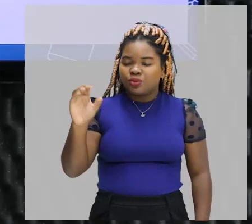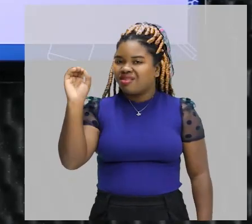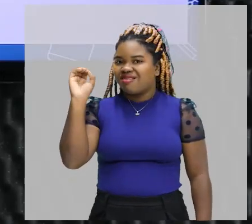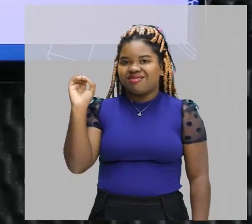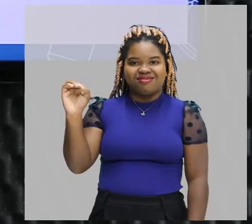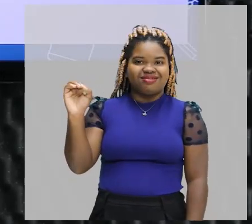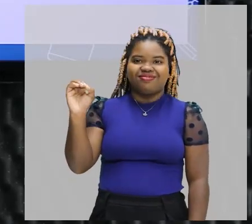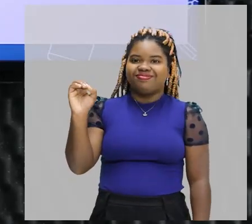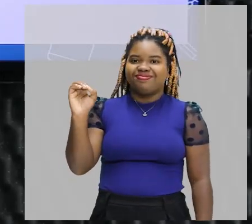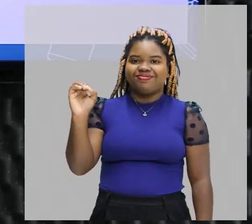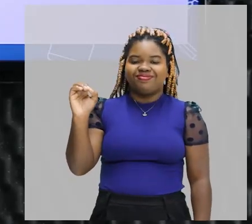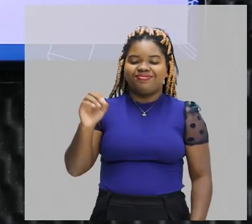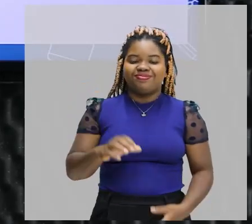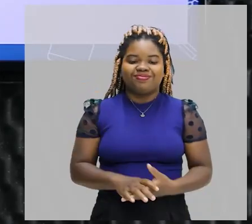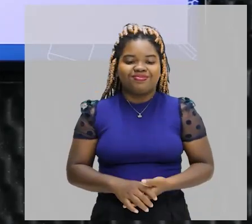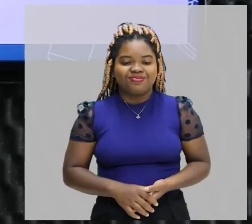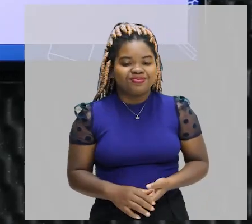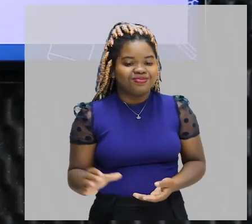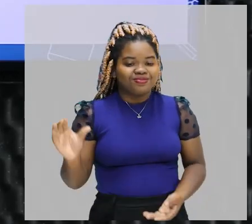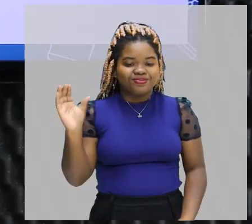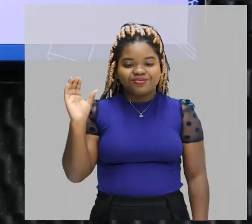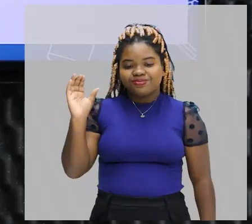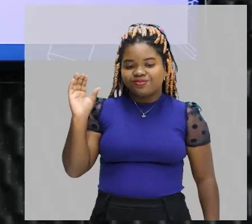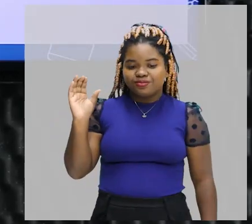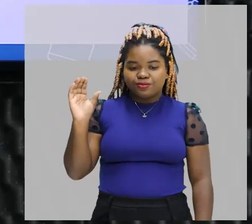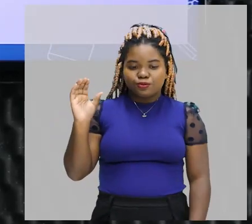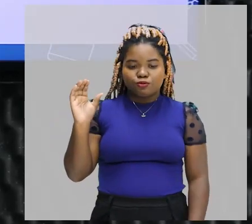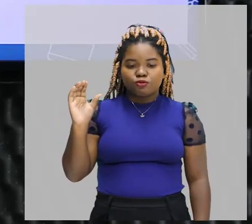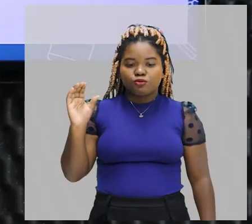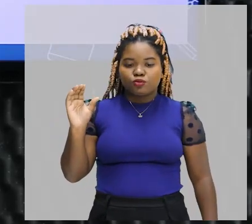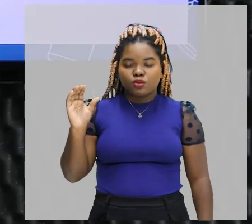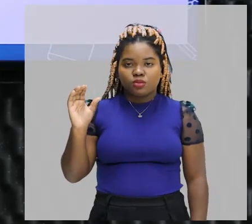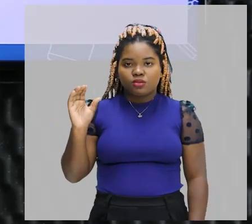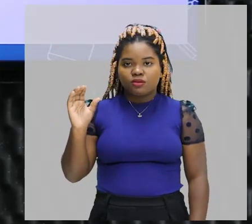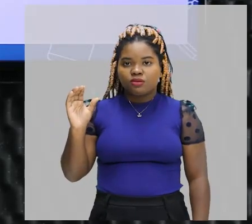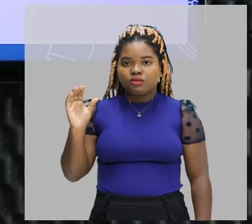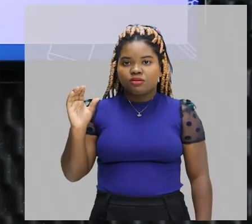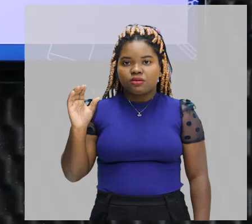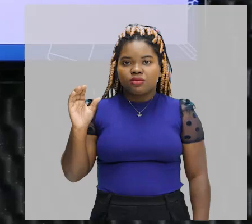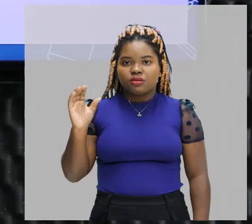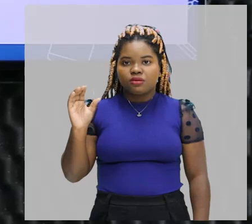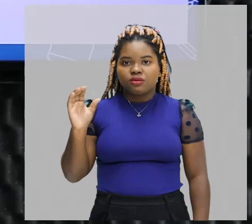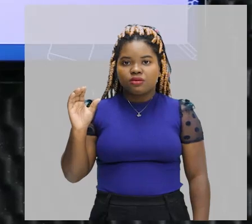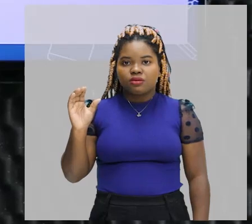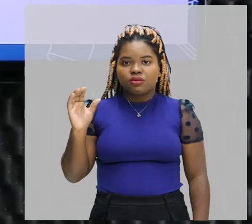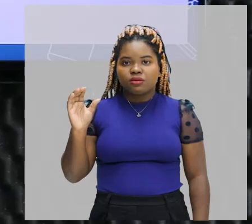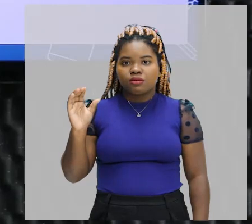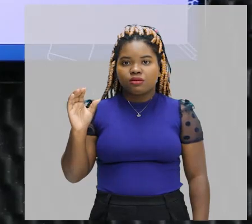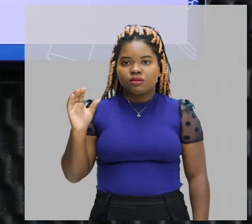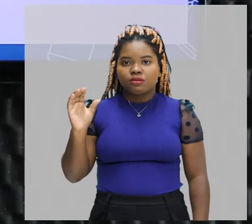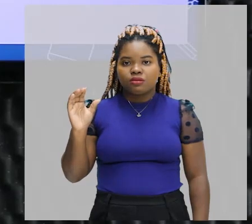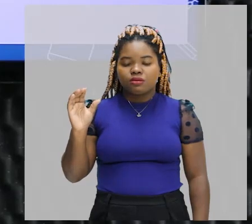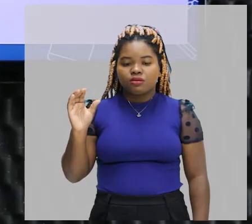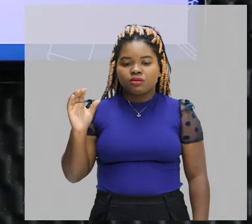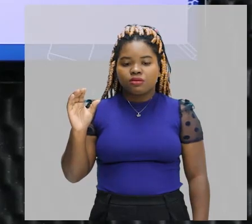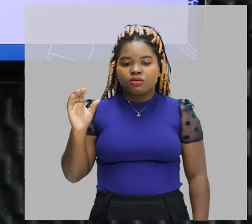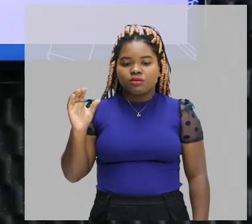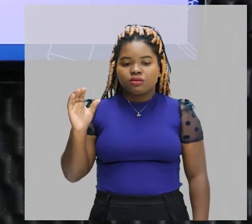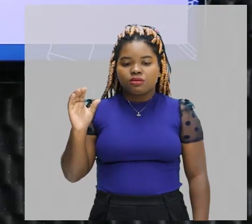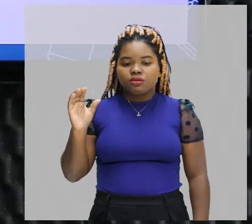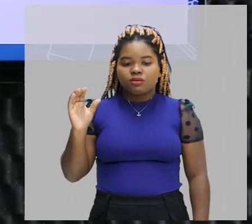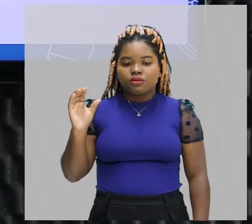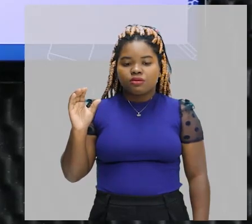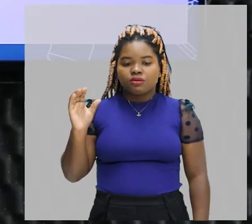se anulam, certo? A letra C. A força normal é uma reação da força